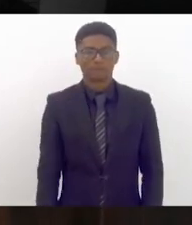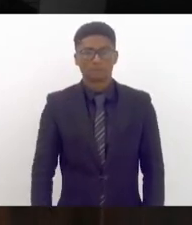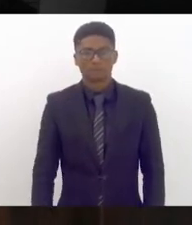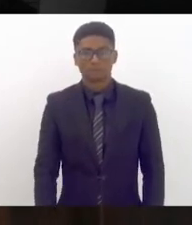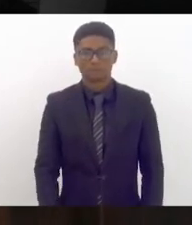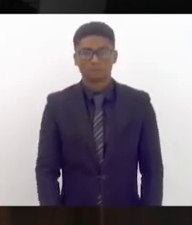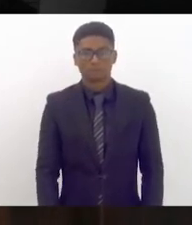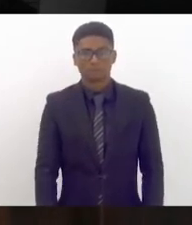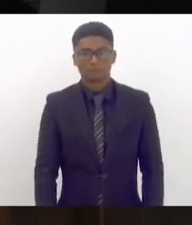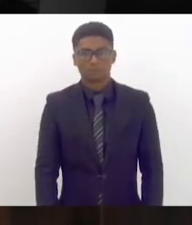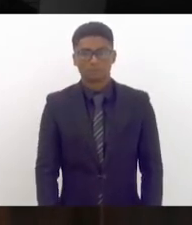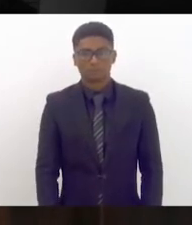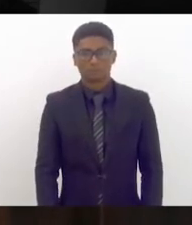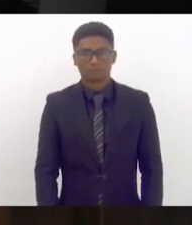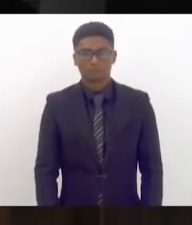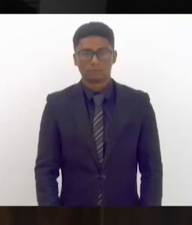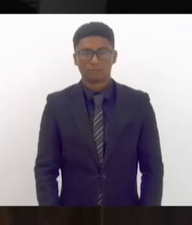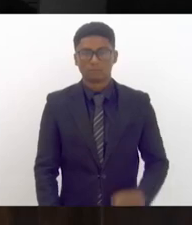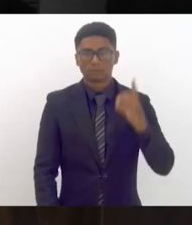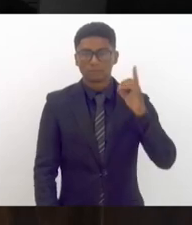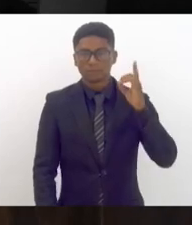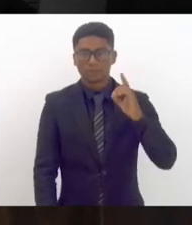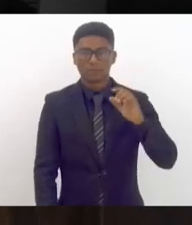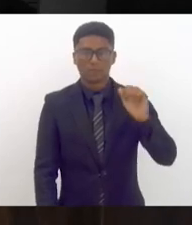deputado Andrezinho Siciliano,